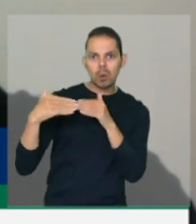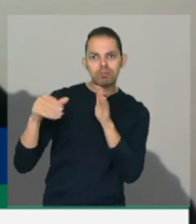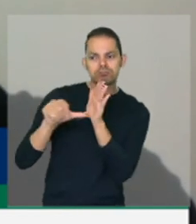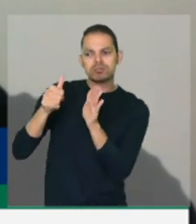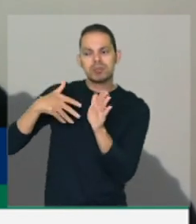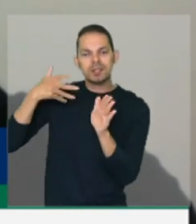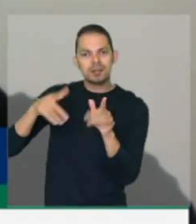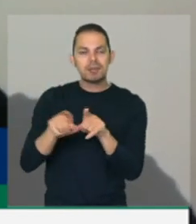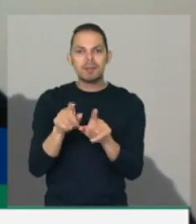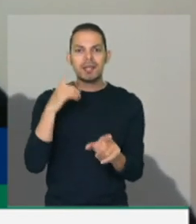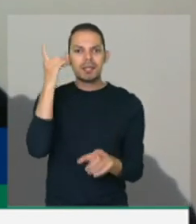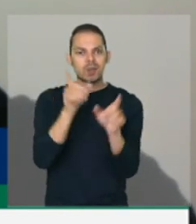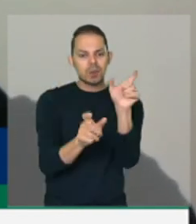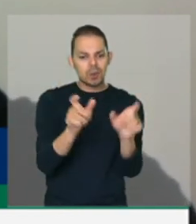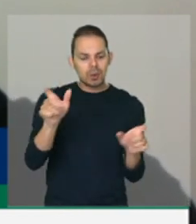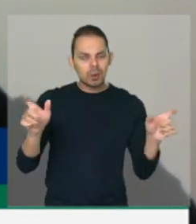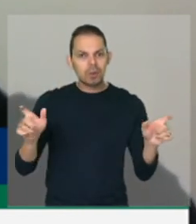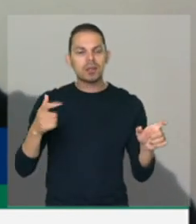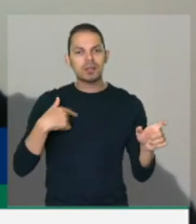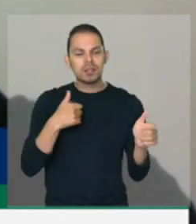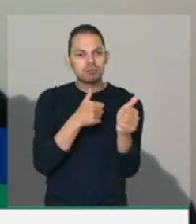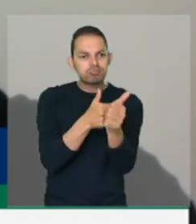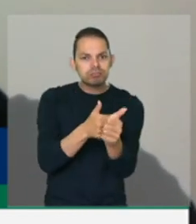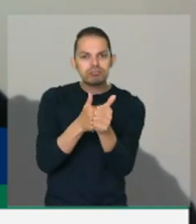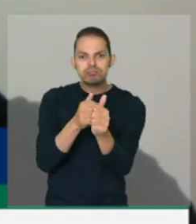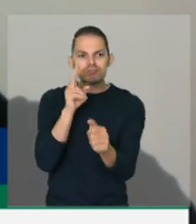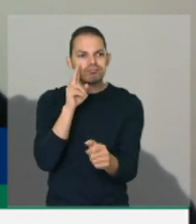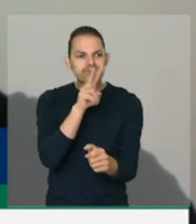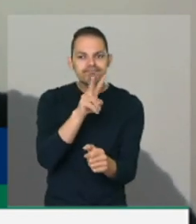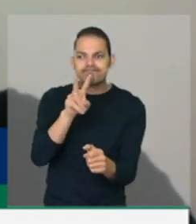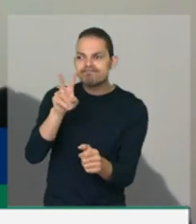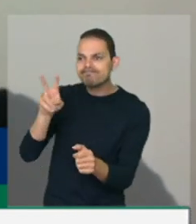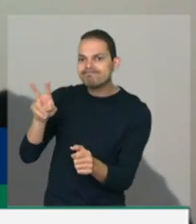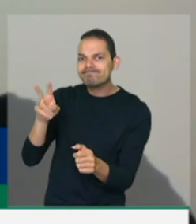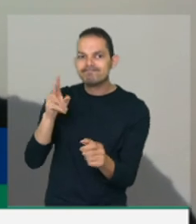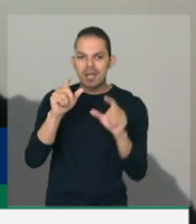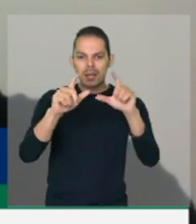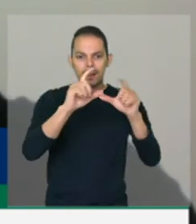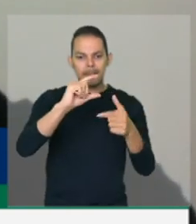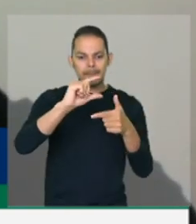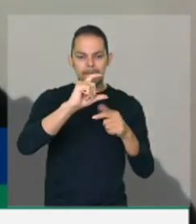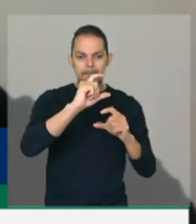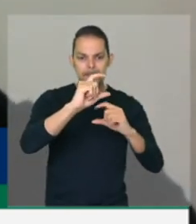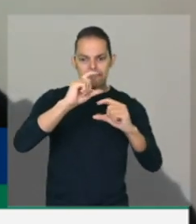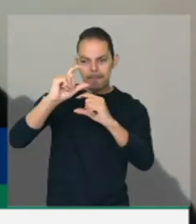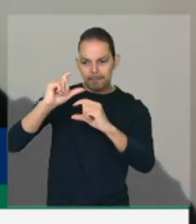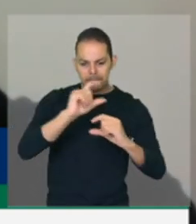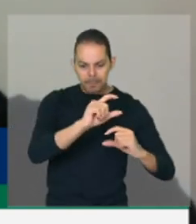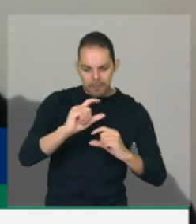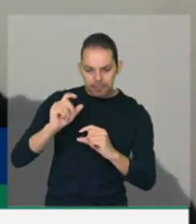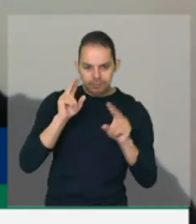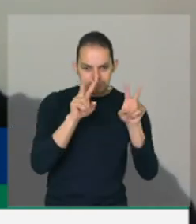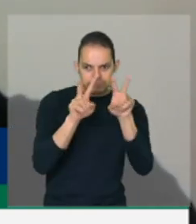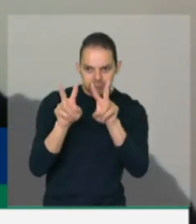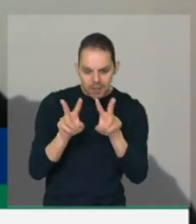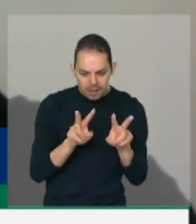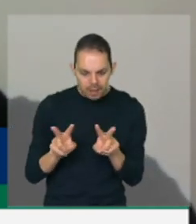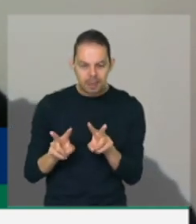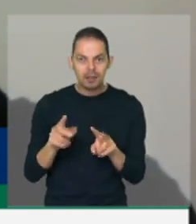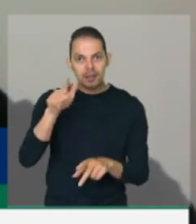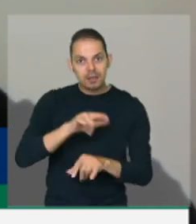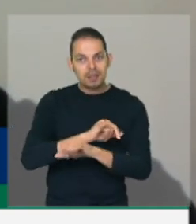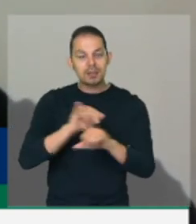outros deputados que pude acompanhar pelos olhares aqui nos vídeos. Pessoas que percebem, como disse e repito, o ser humano